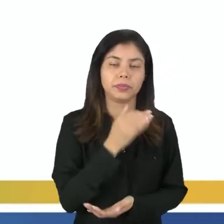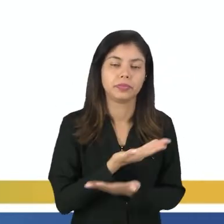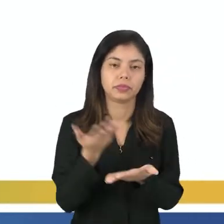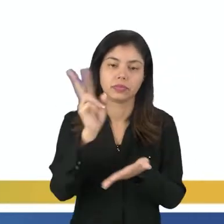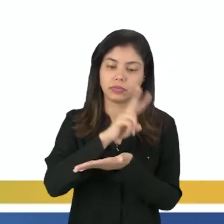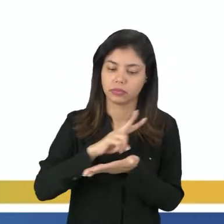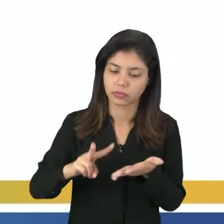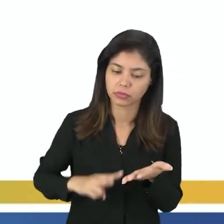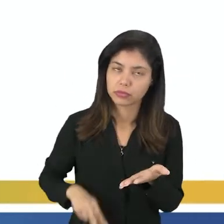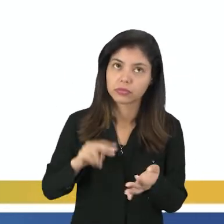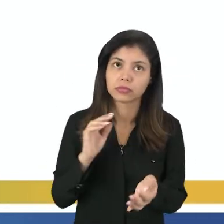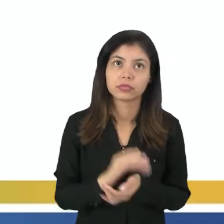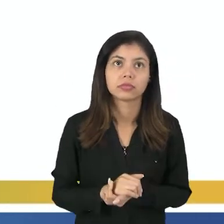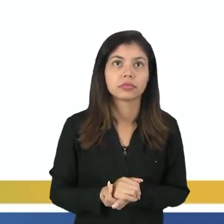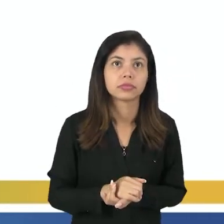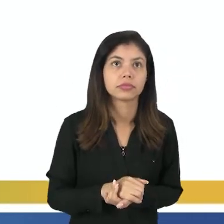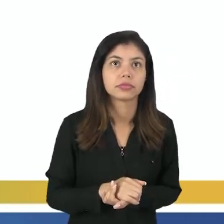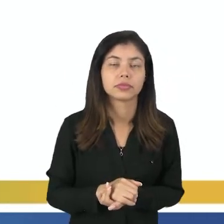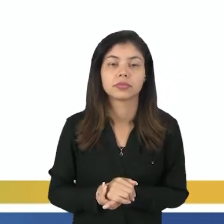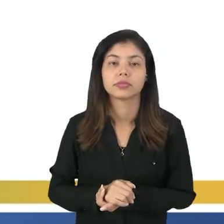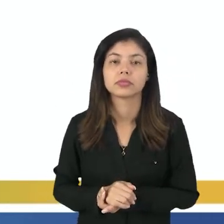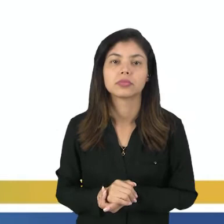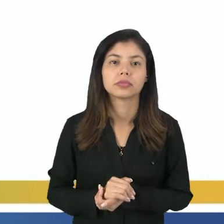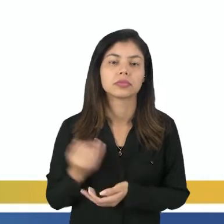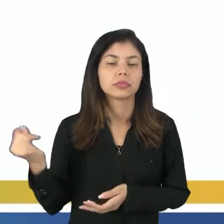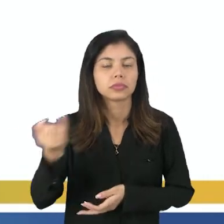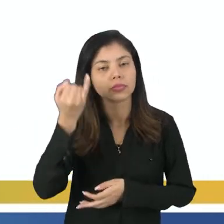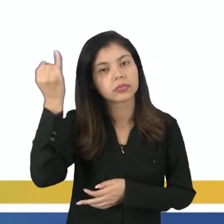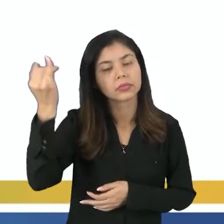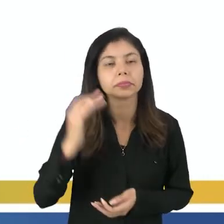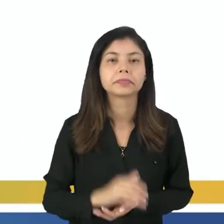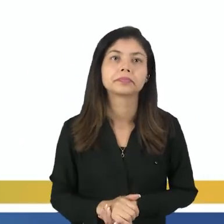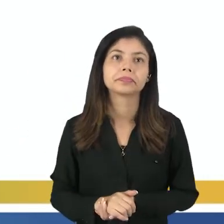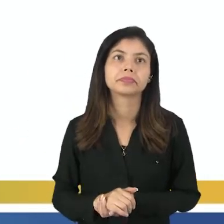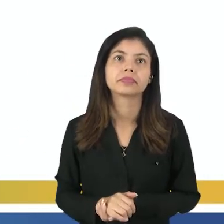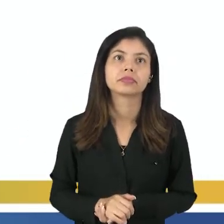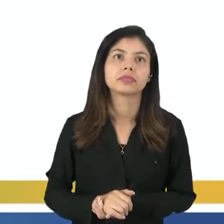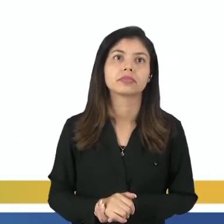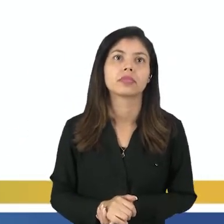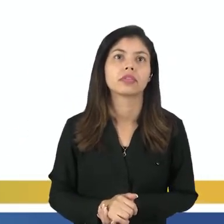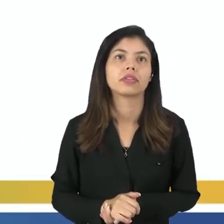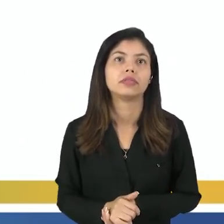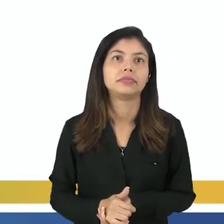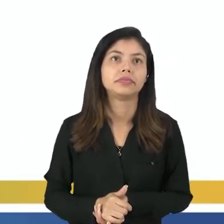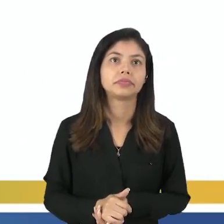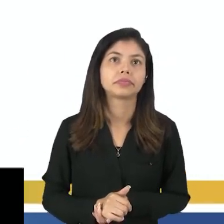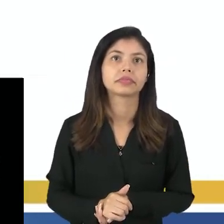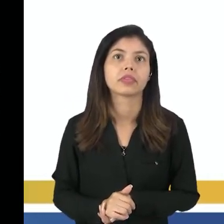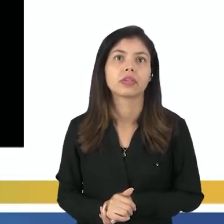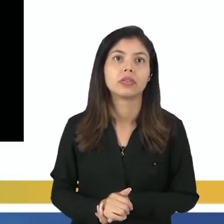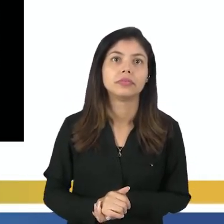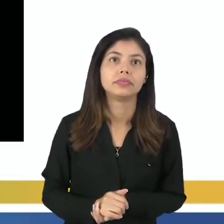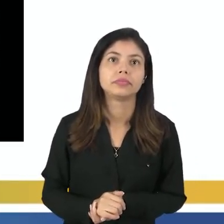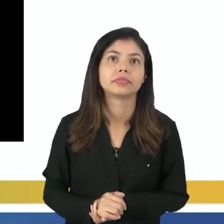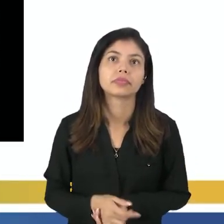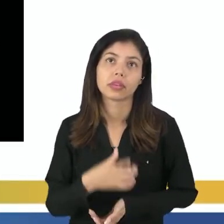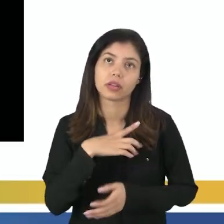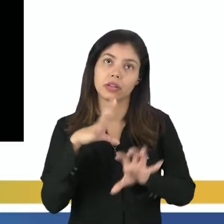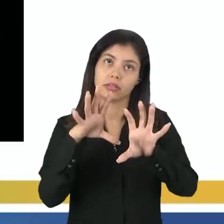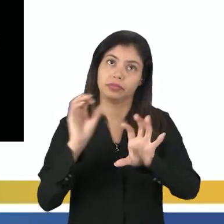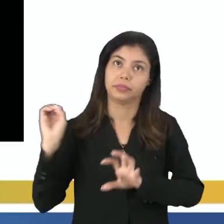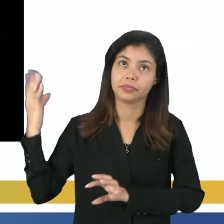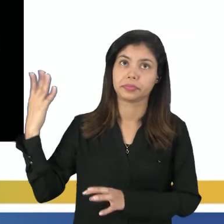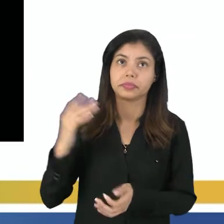sugestão de leitura, tá? Uma exceção aqui do princípio da propagação retilínea da luz, né? Teve aqui